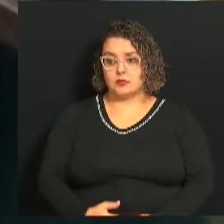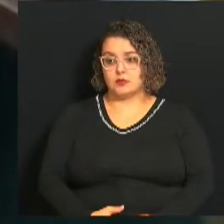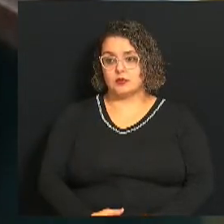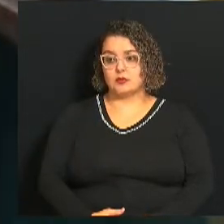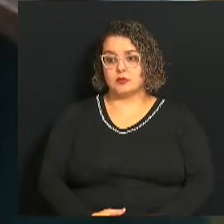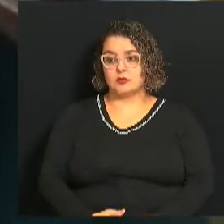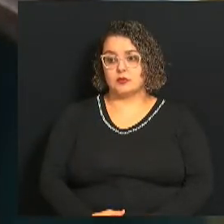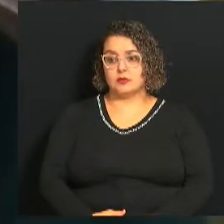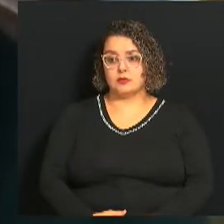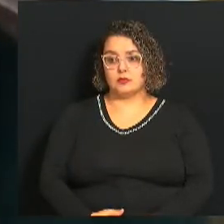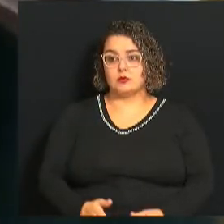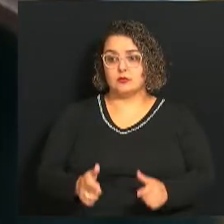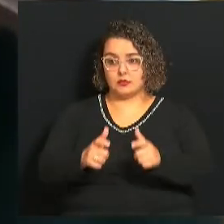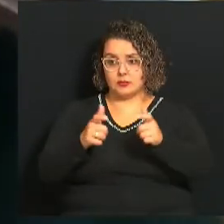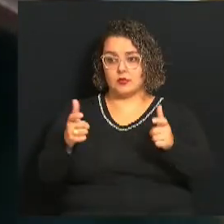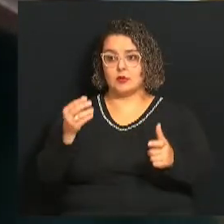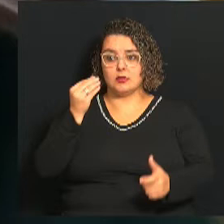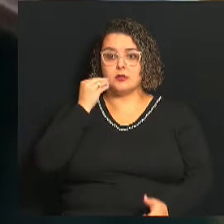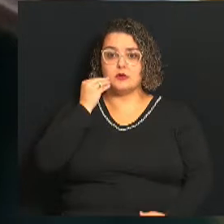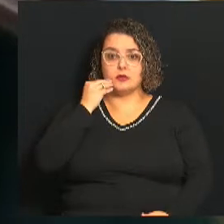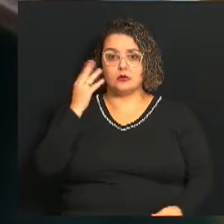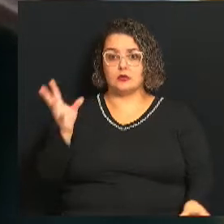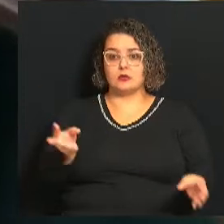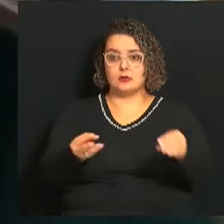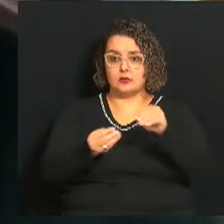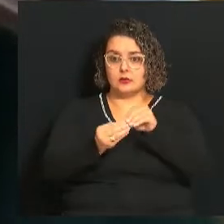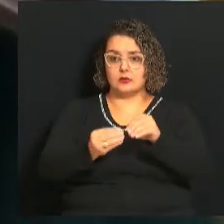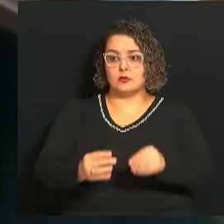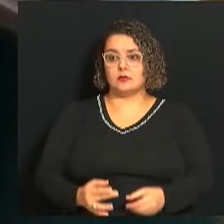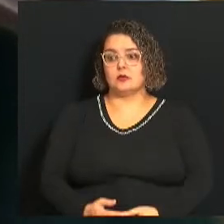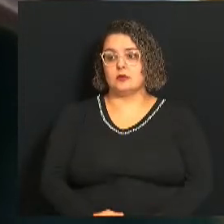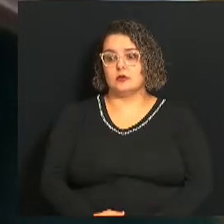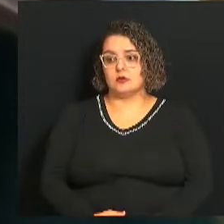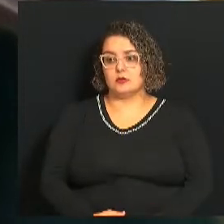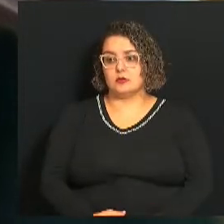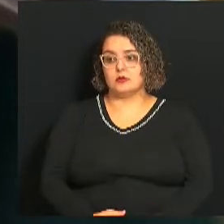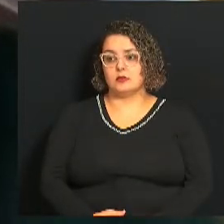a maioria, eu tentei sintetizar, né?